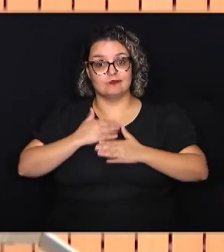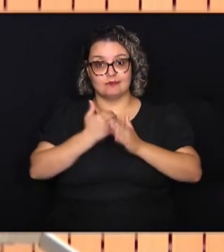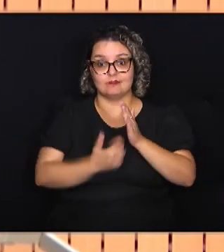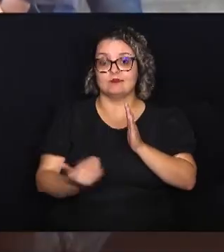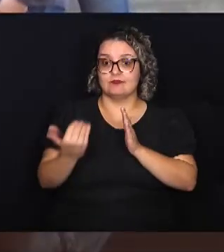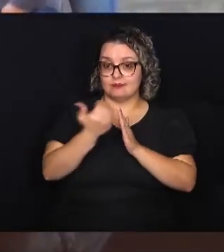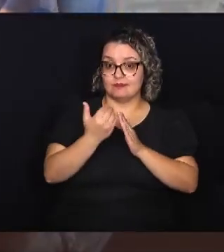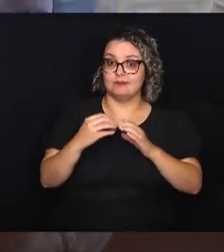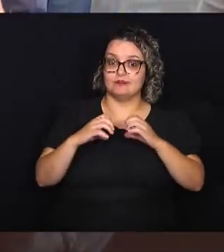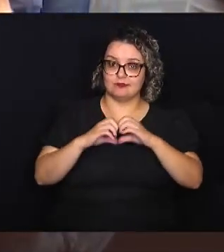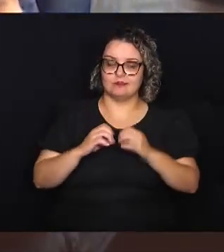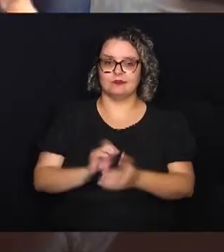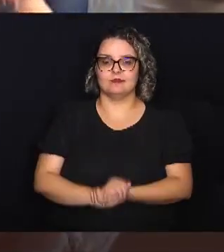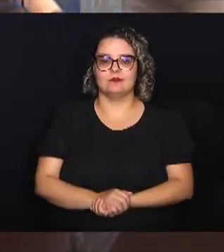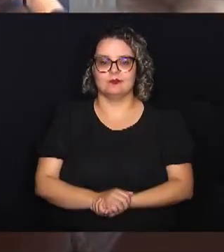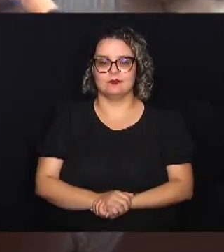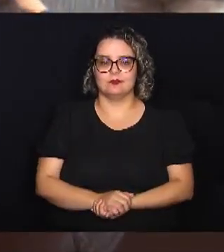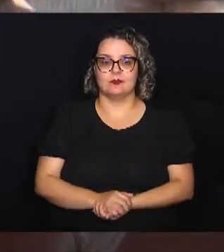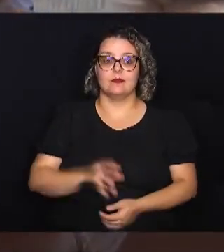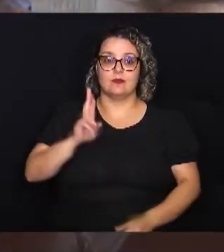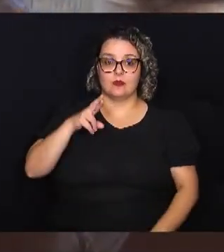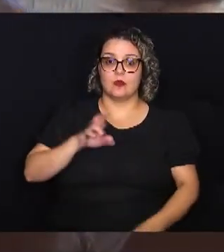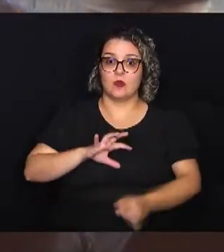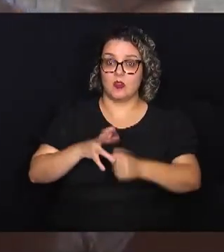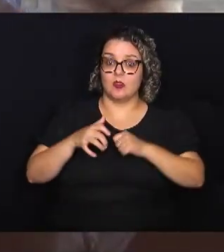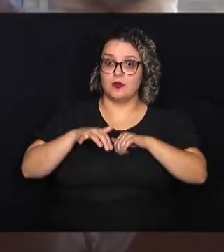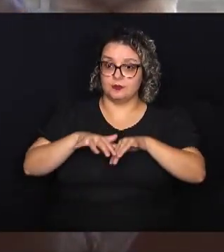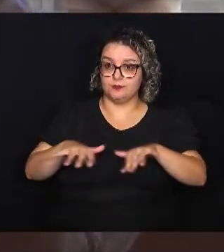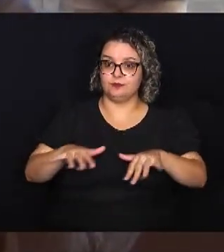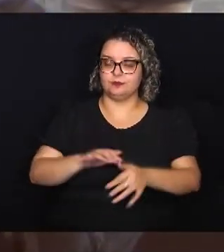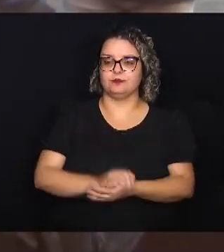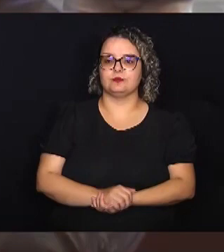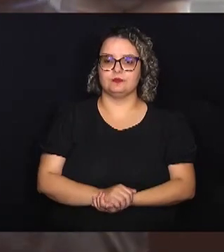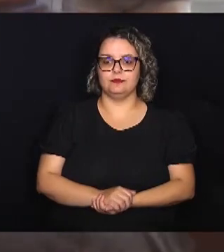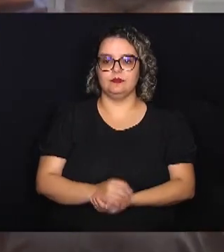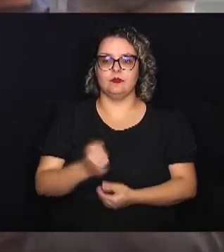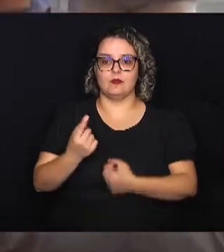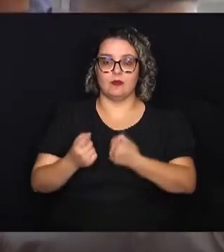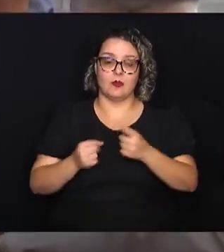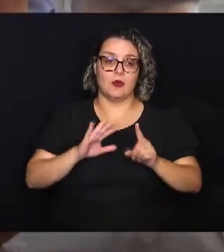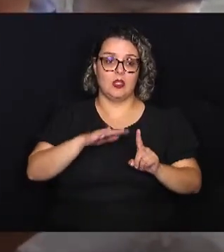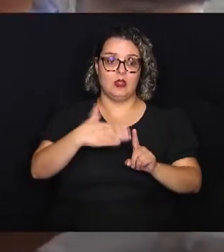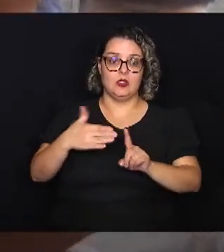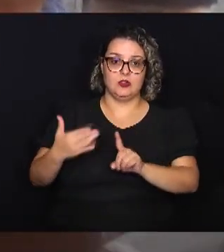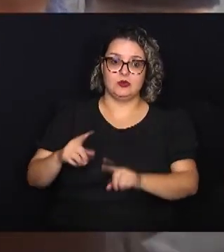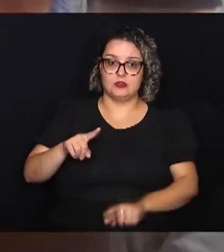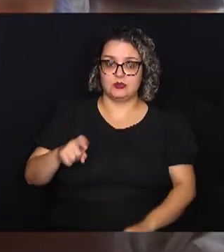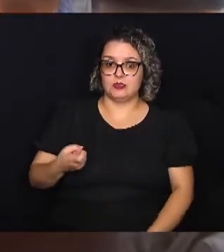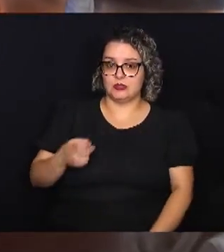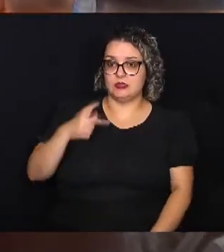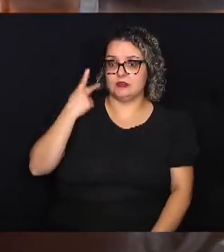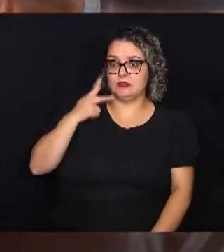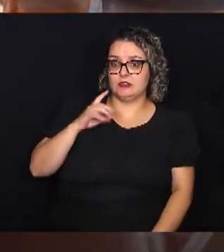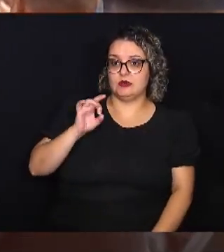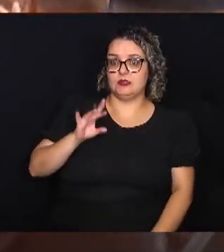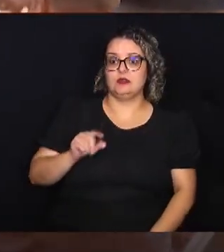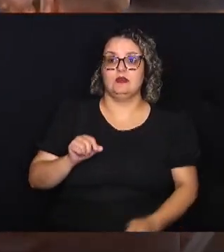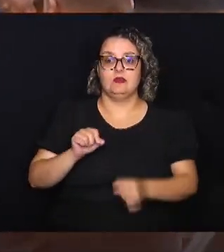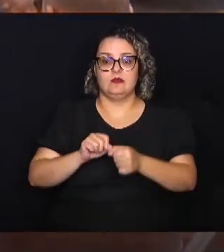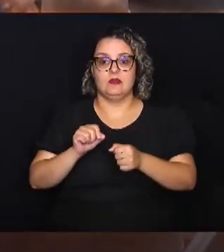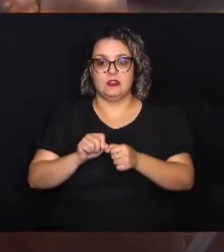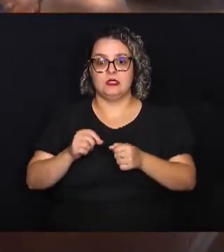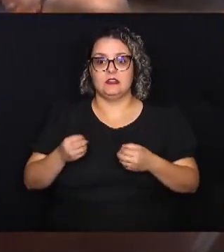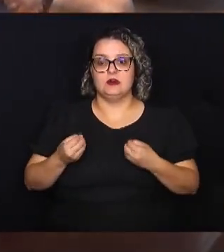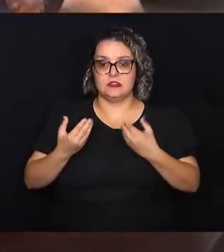muito amor. Por conta da pandemia da Covid-19, algumas homenagens de ex-vereadores só puderam ser entregues